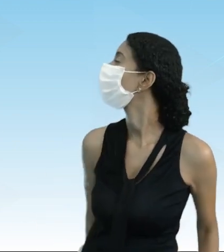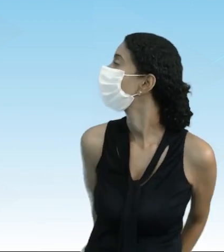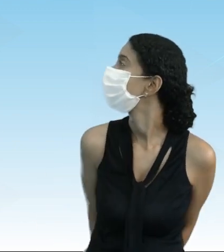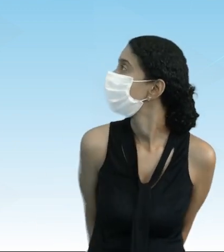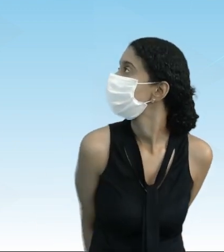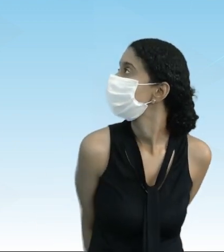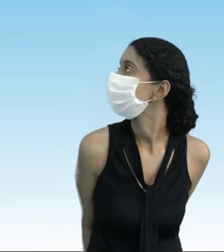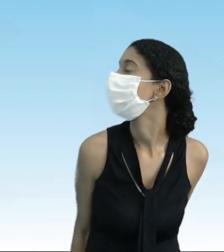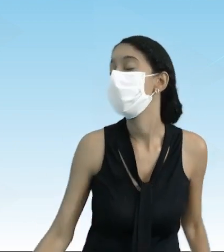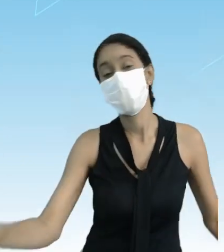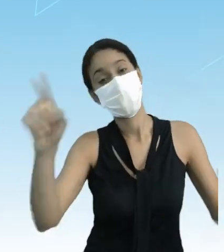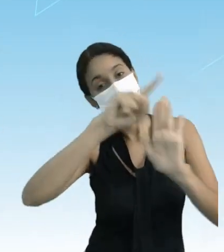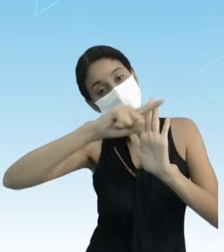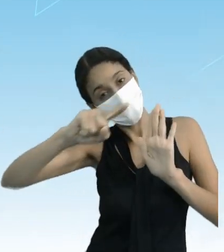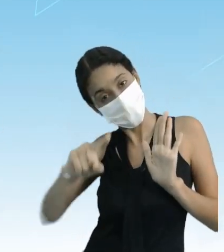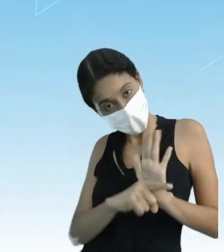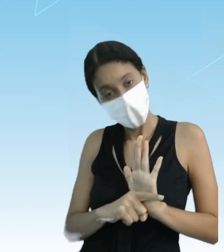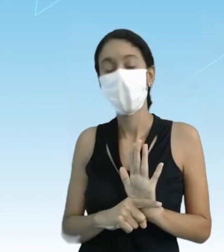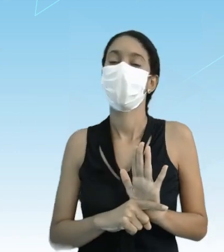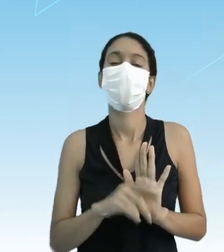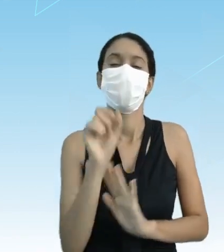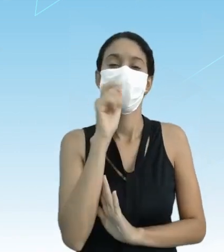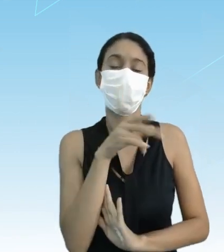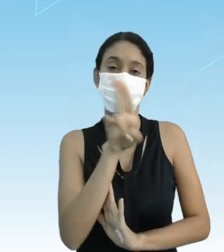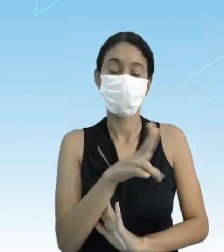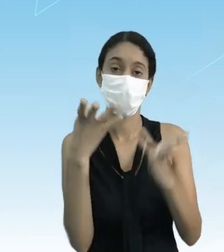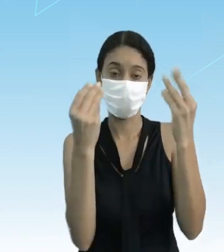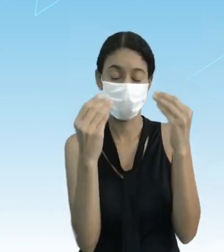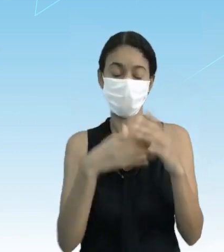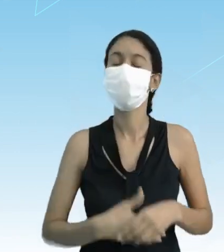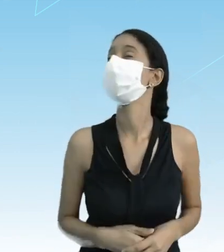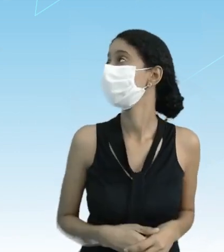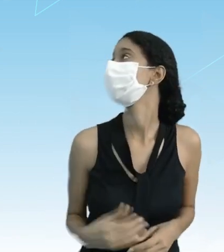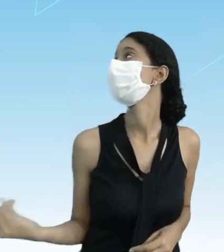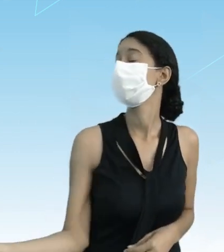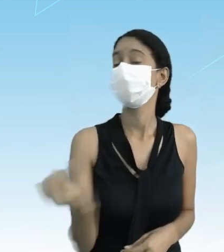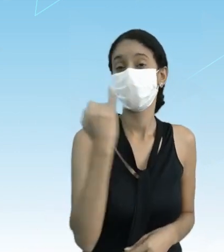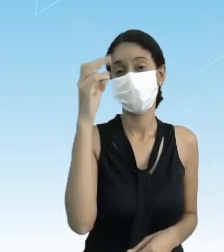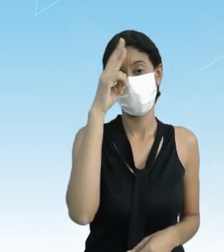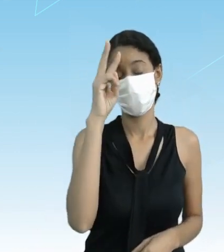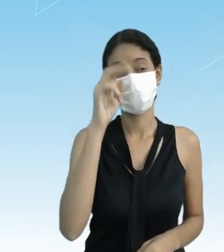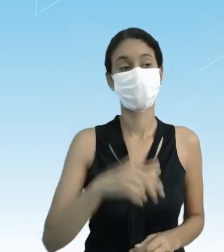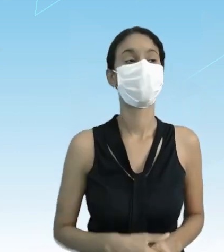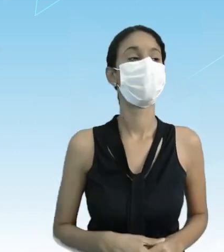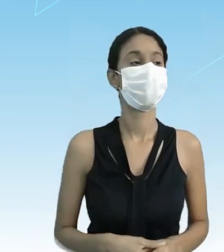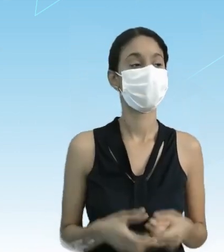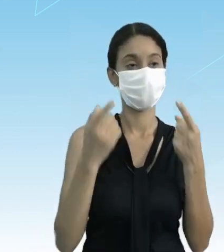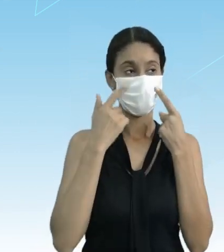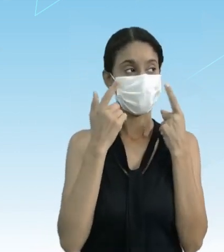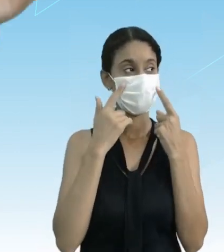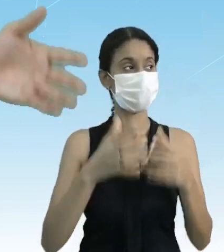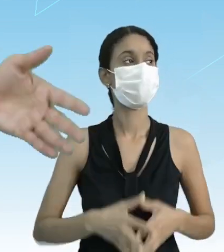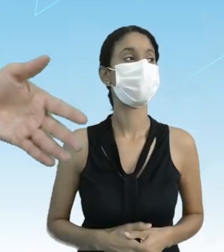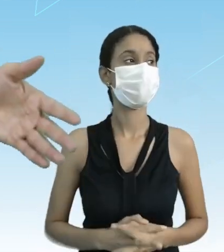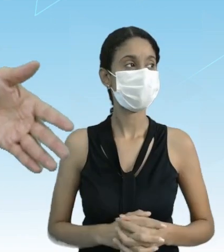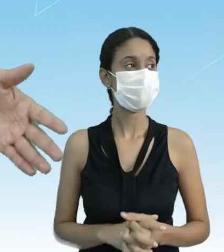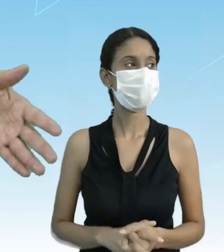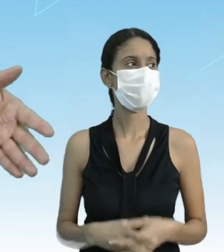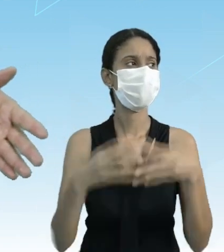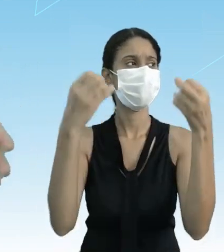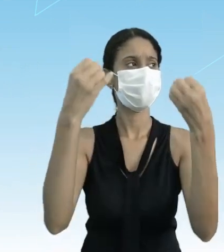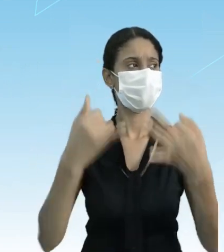muita paródia em programas humorísticos. Vejam só aqui, acompanhando na tela, nós temos. Ocorre aqui um choque